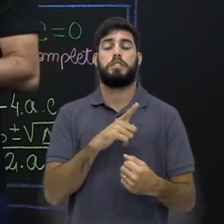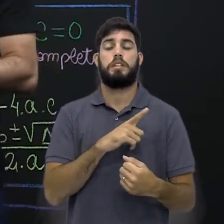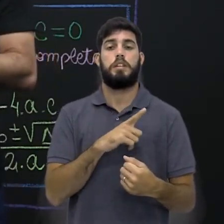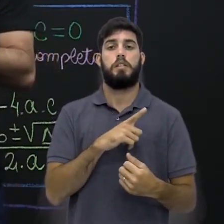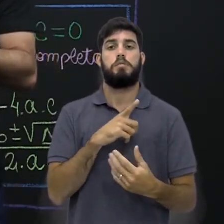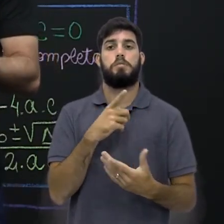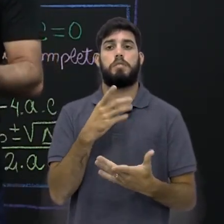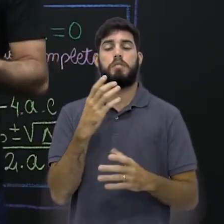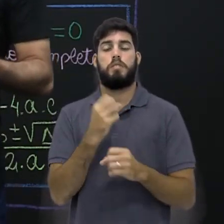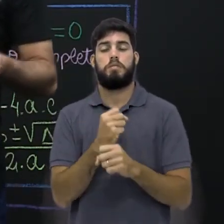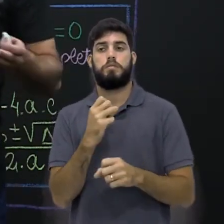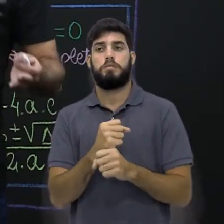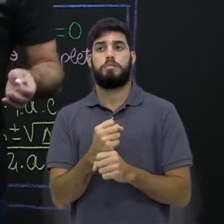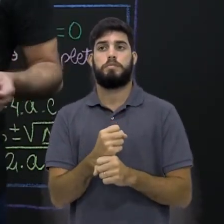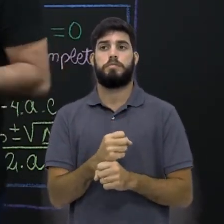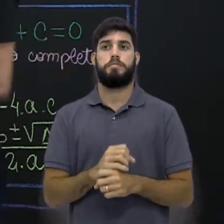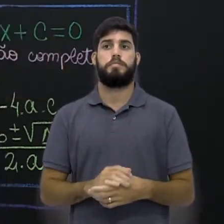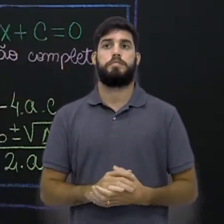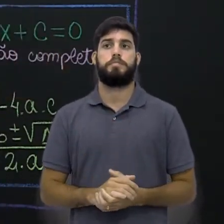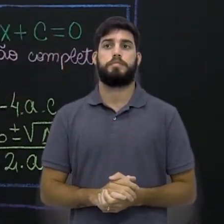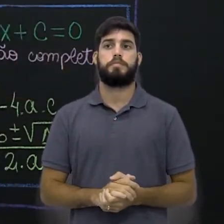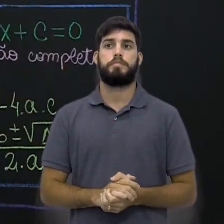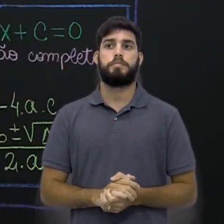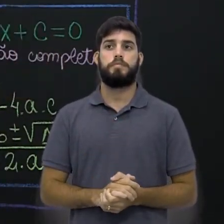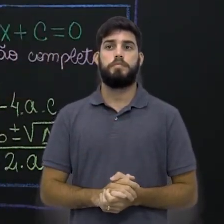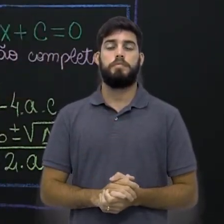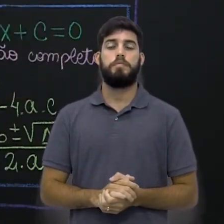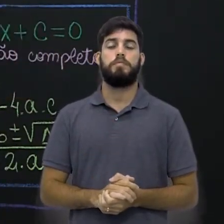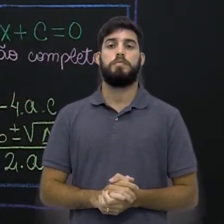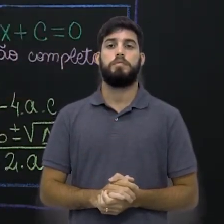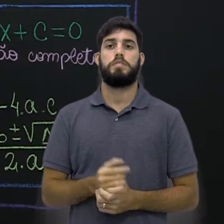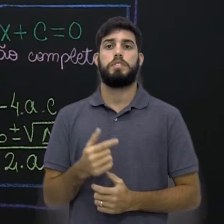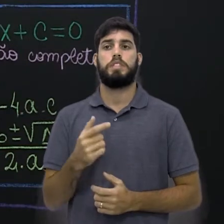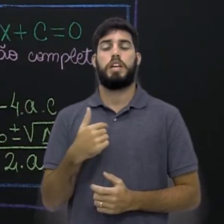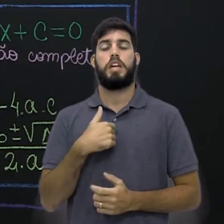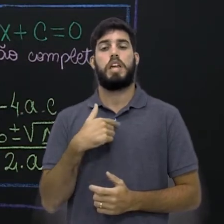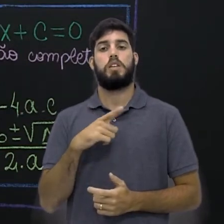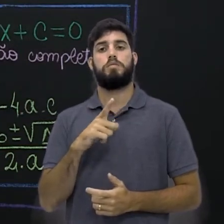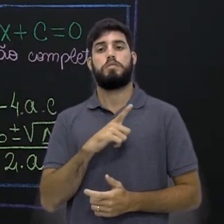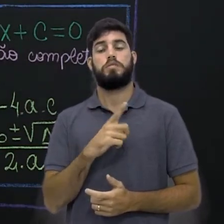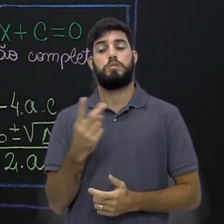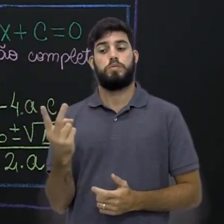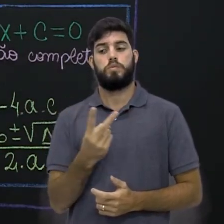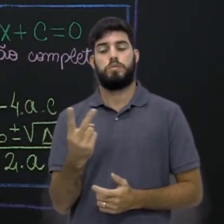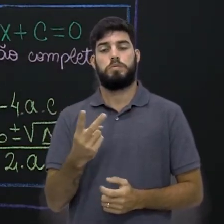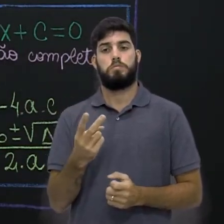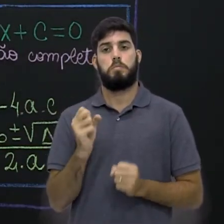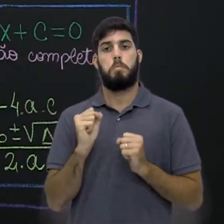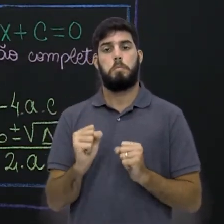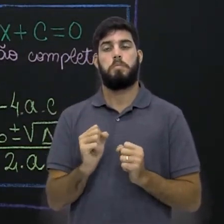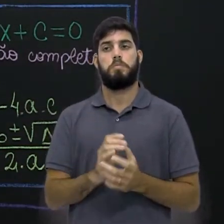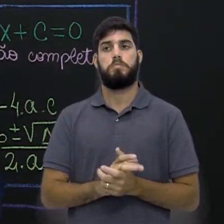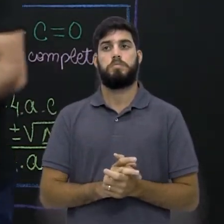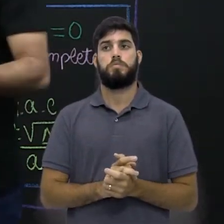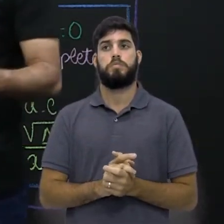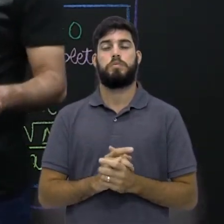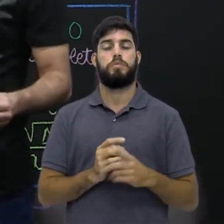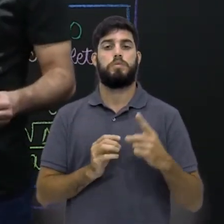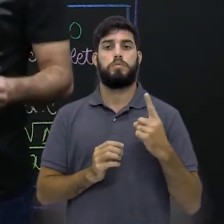do x, que representa as raízes, eu vou ter duas possibilidades, tá? Uma das